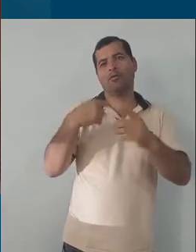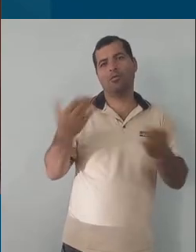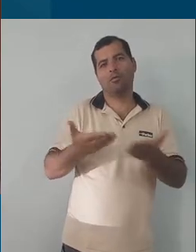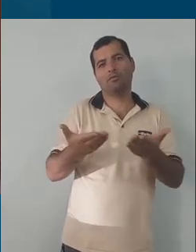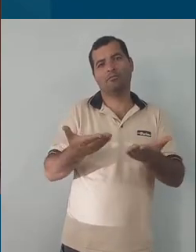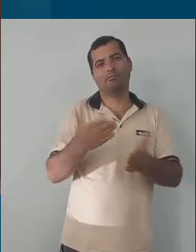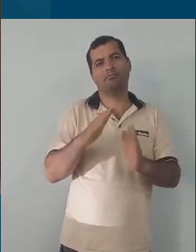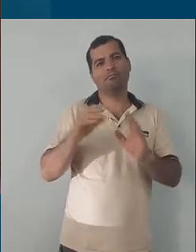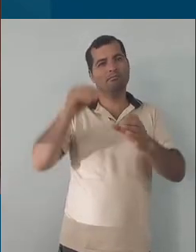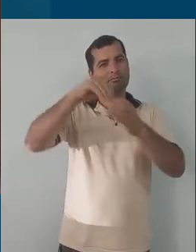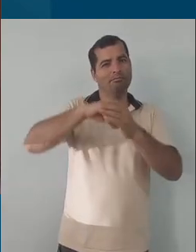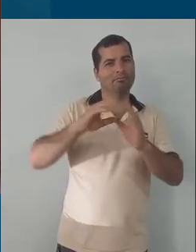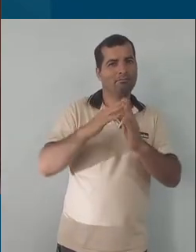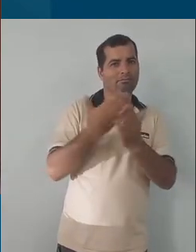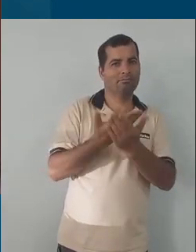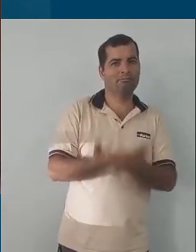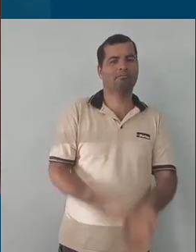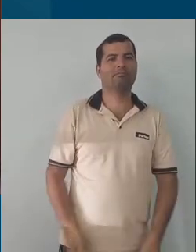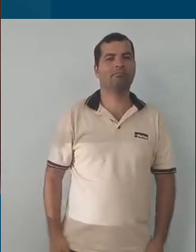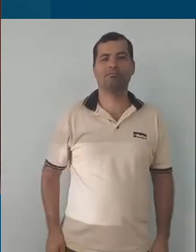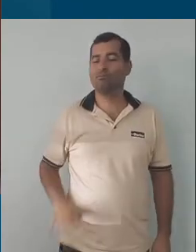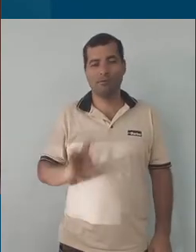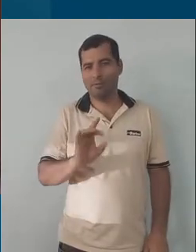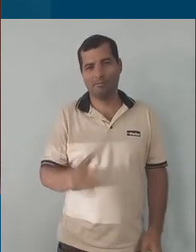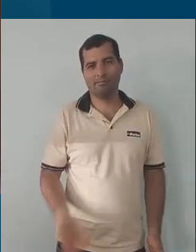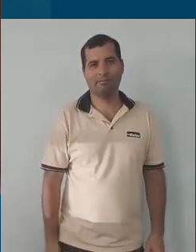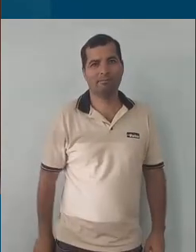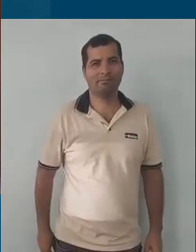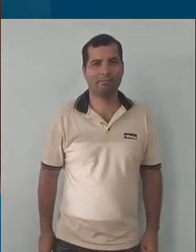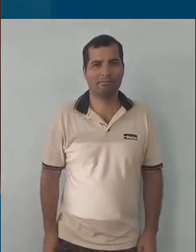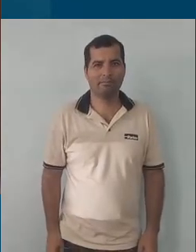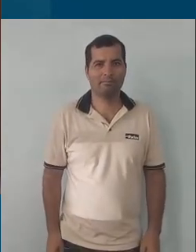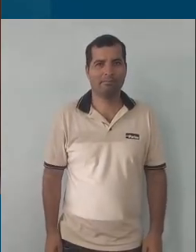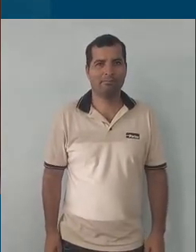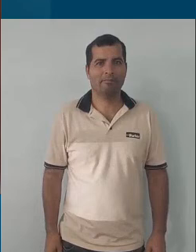né? Então, é isso.